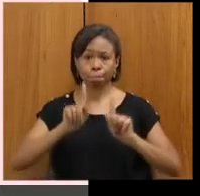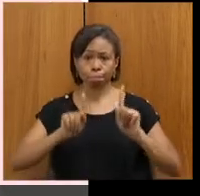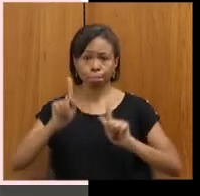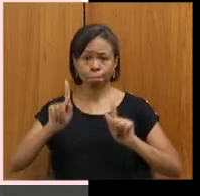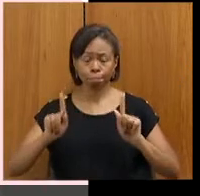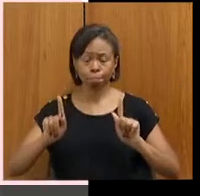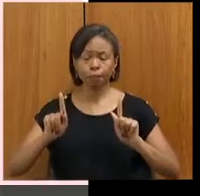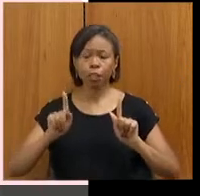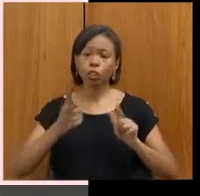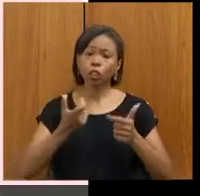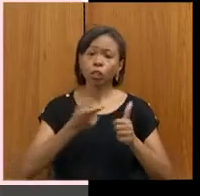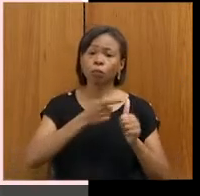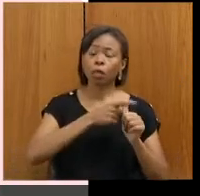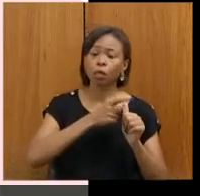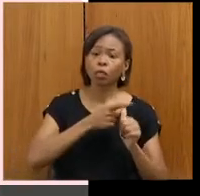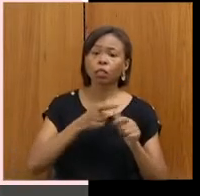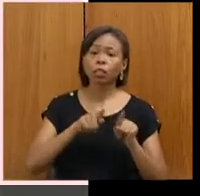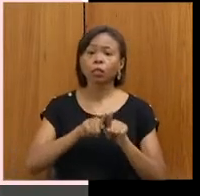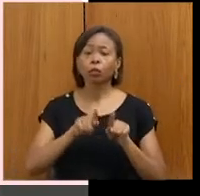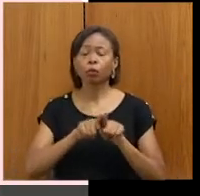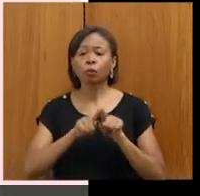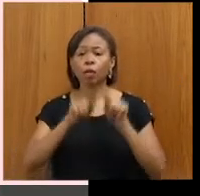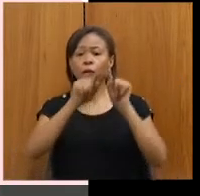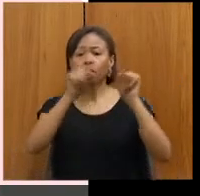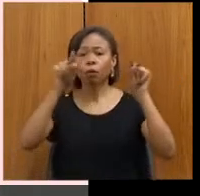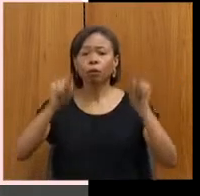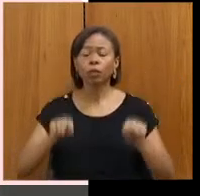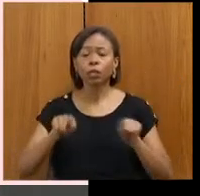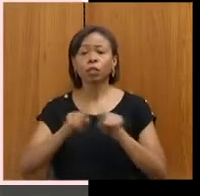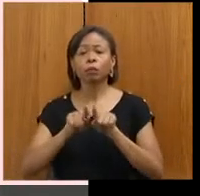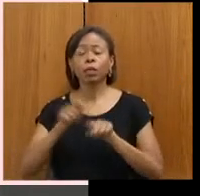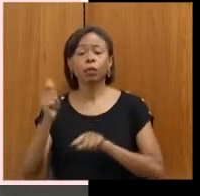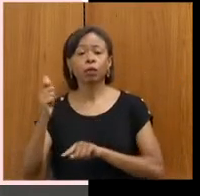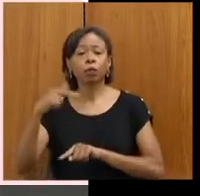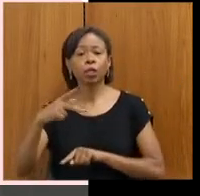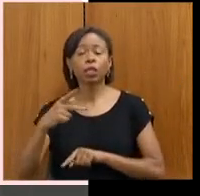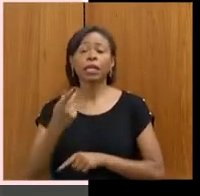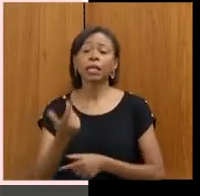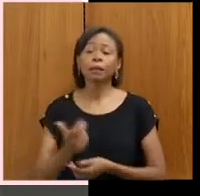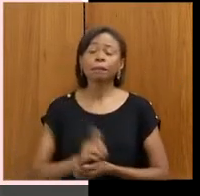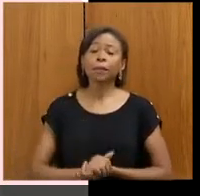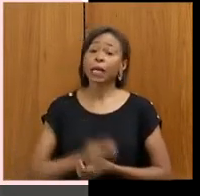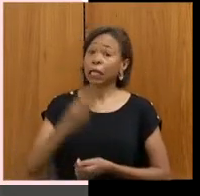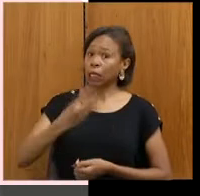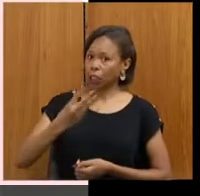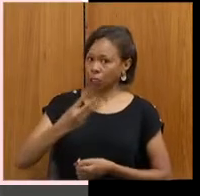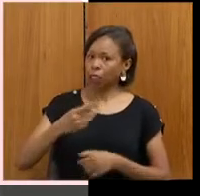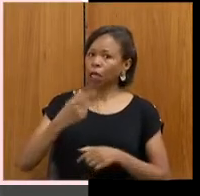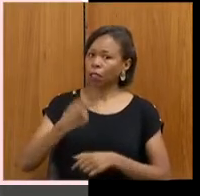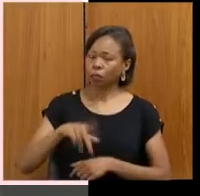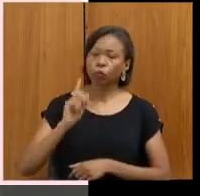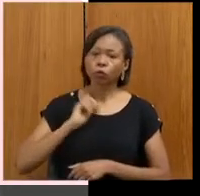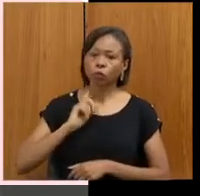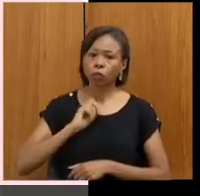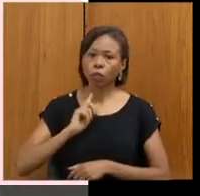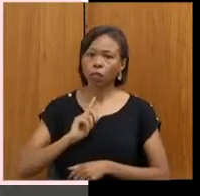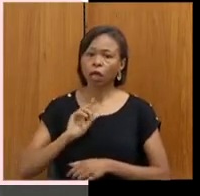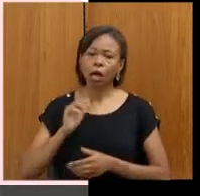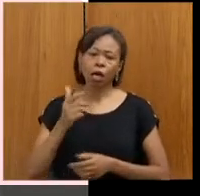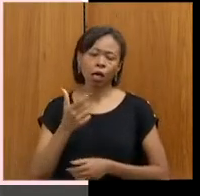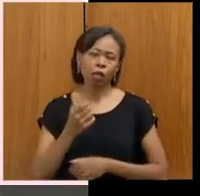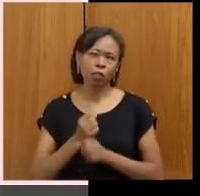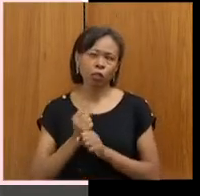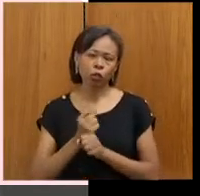de ativos inativos e pensionistas e terceirizados do Estado como vem se comportando A base de 2021 ainda não está